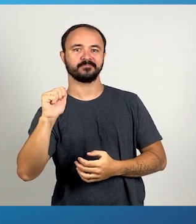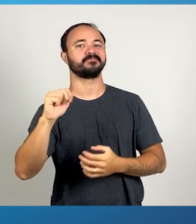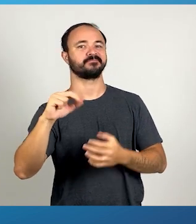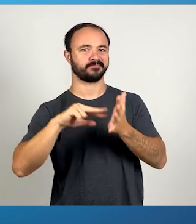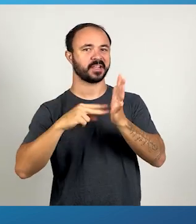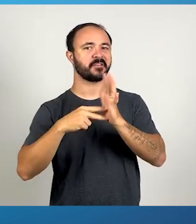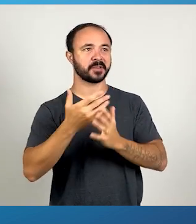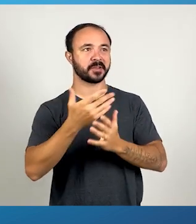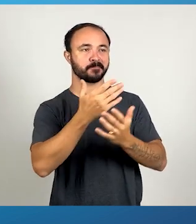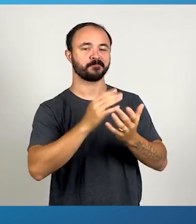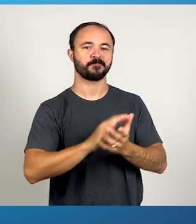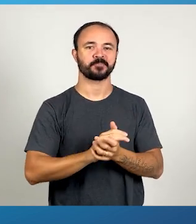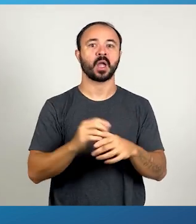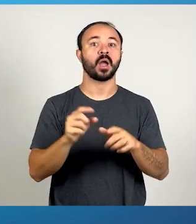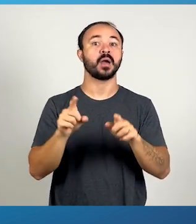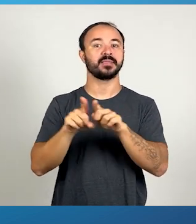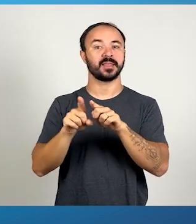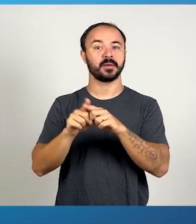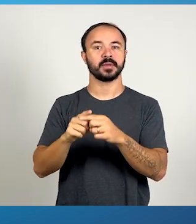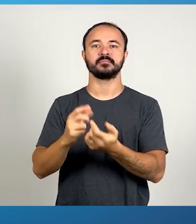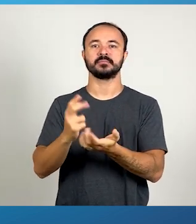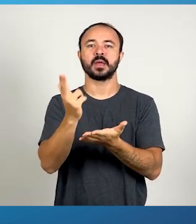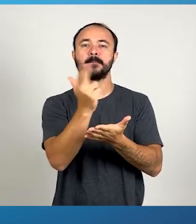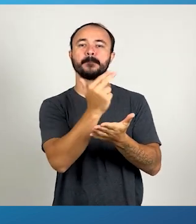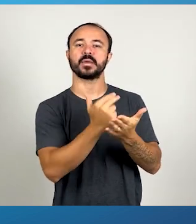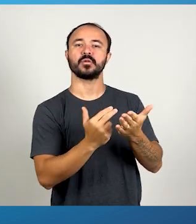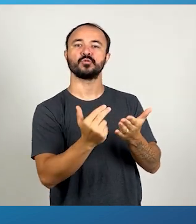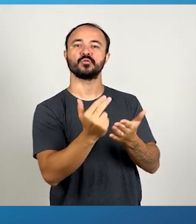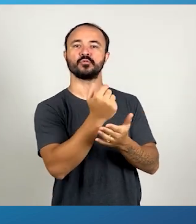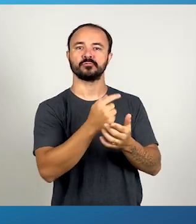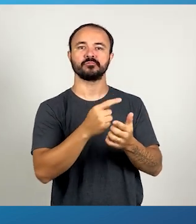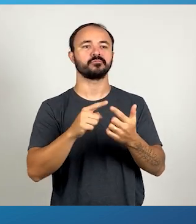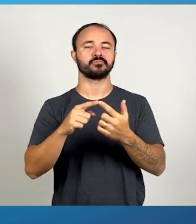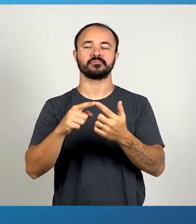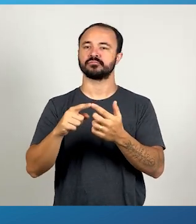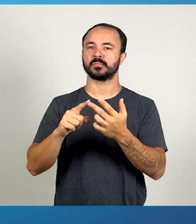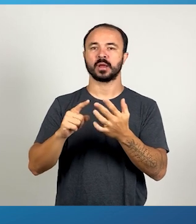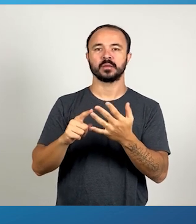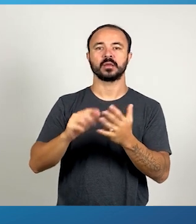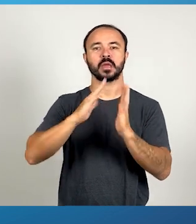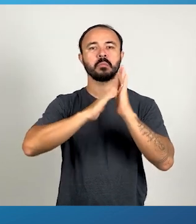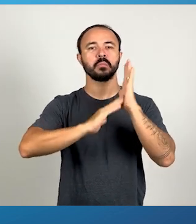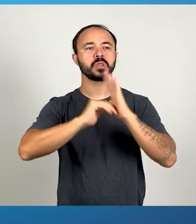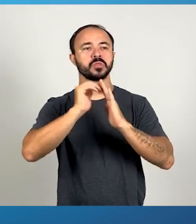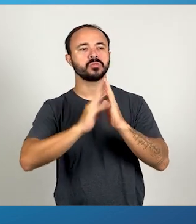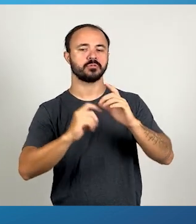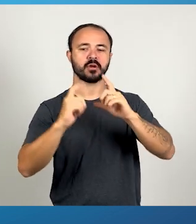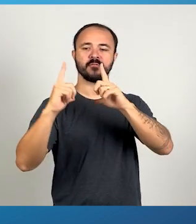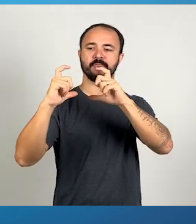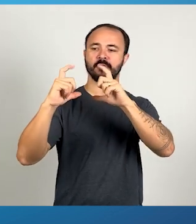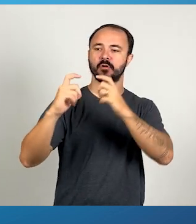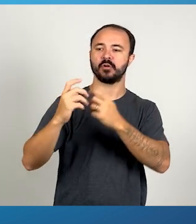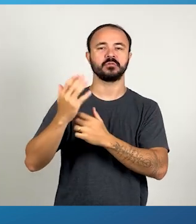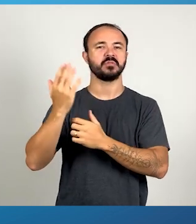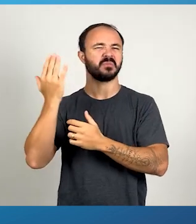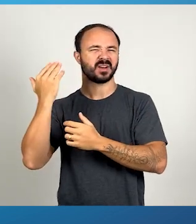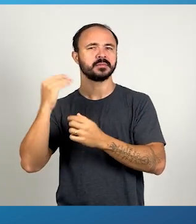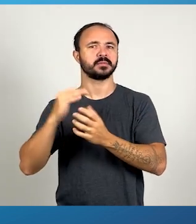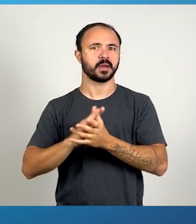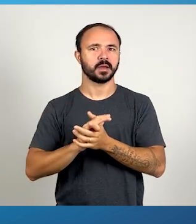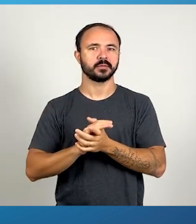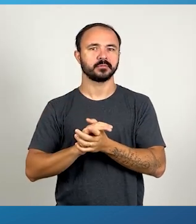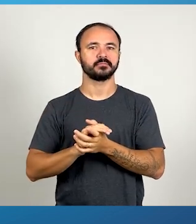Fotografias e pinturas são as mais populares, né? Imagens pintadas ou fotografias antigas são